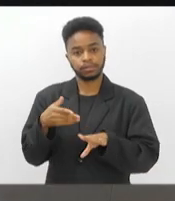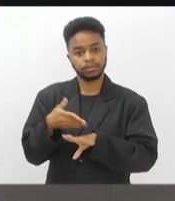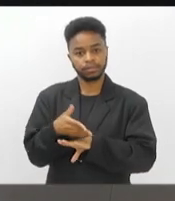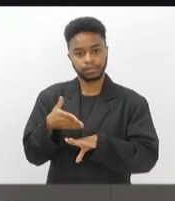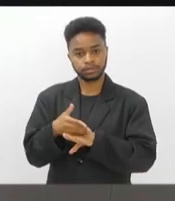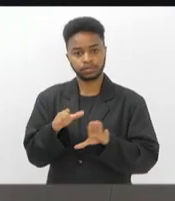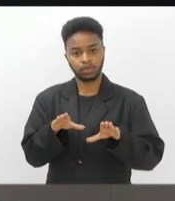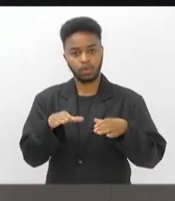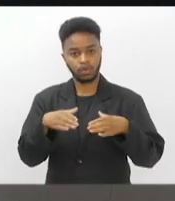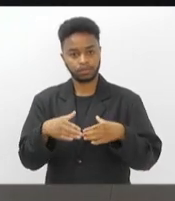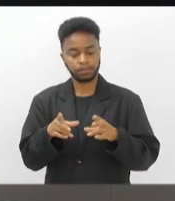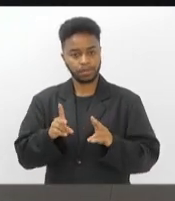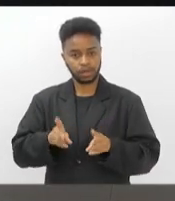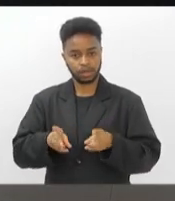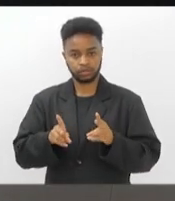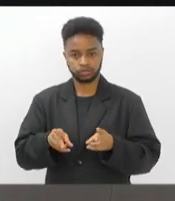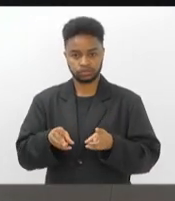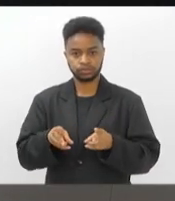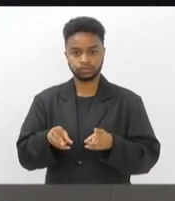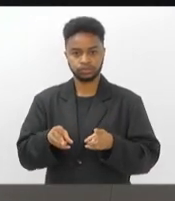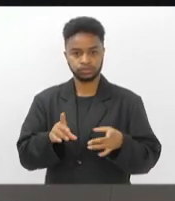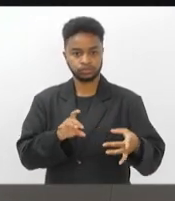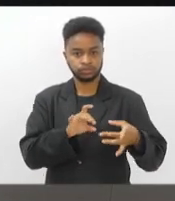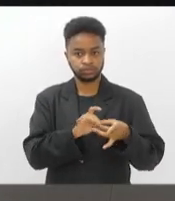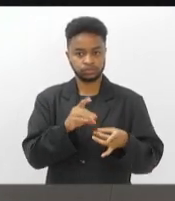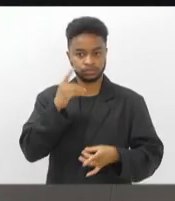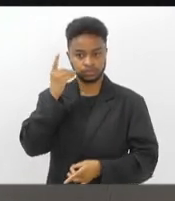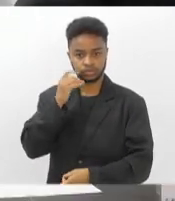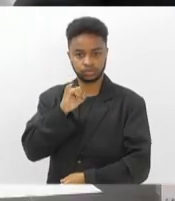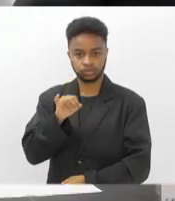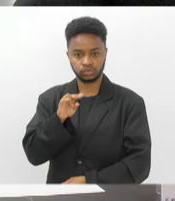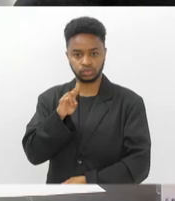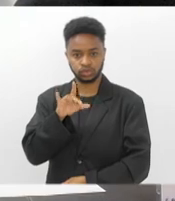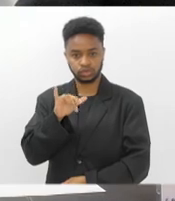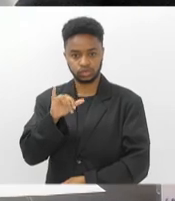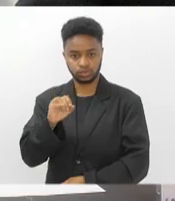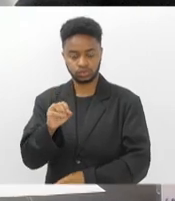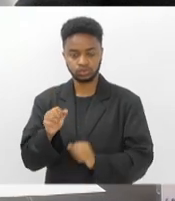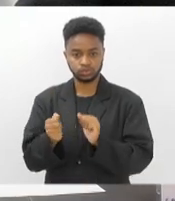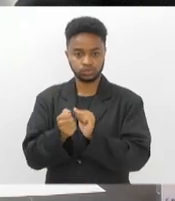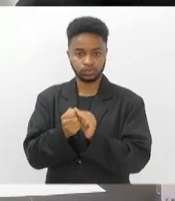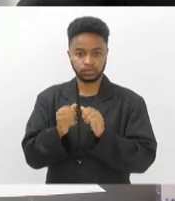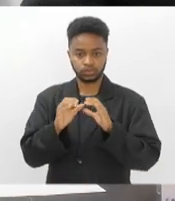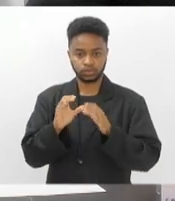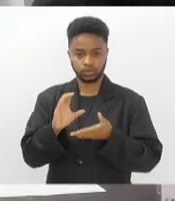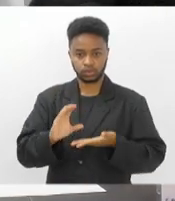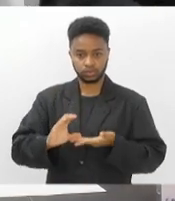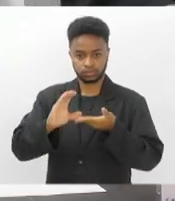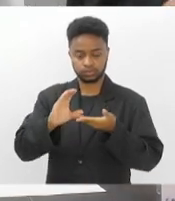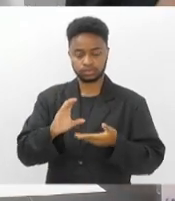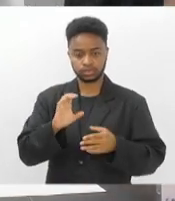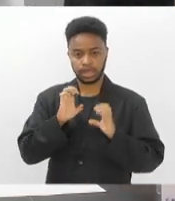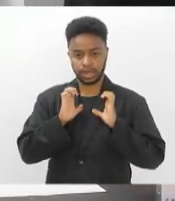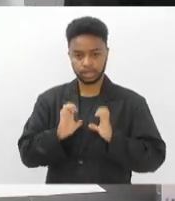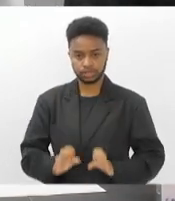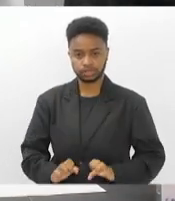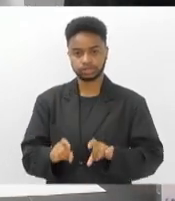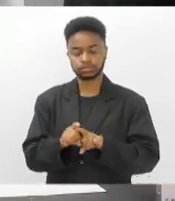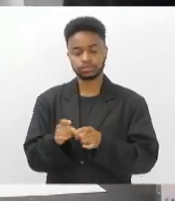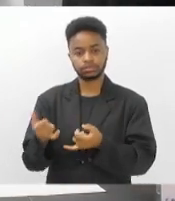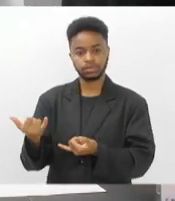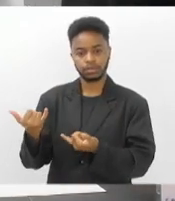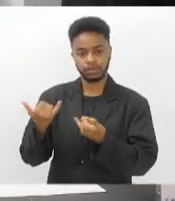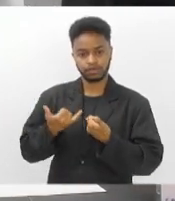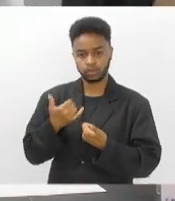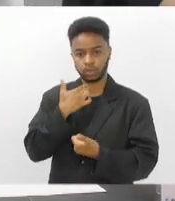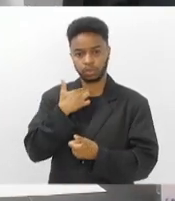comissão na mesma comissão do deputado Júlio Rocha que é a comissão do Conselho de ética então também informou que não